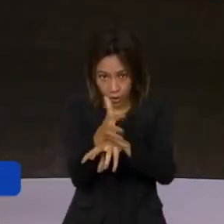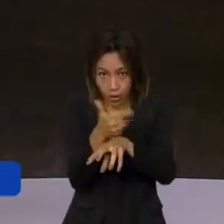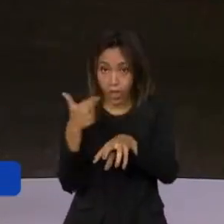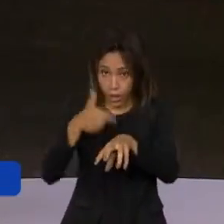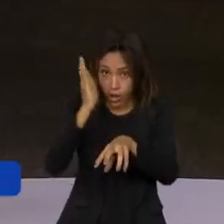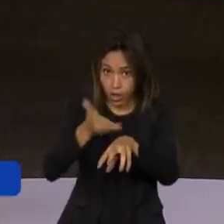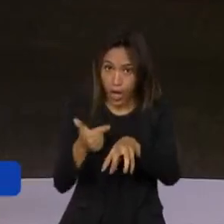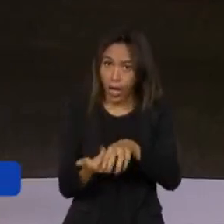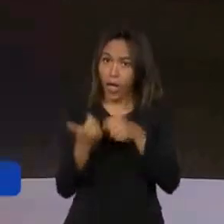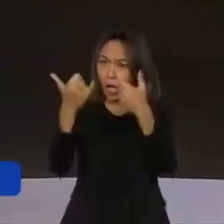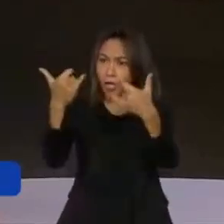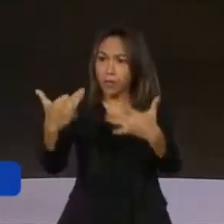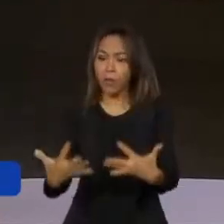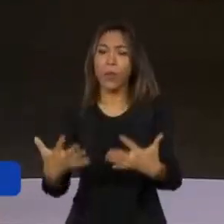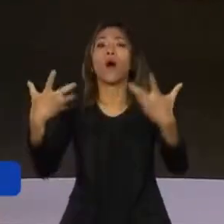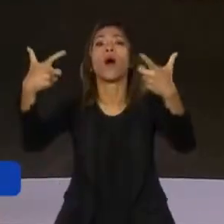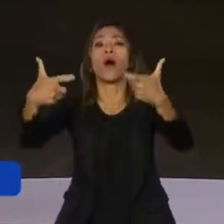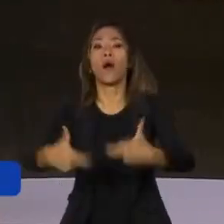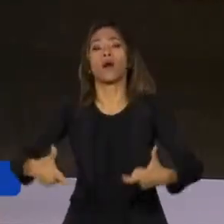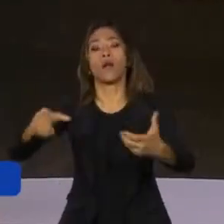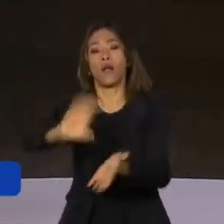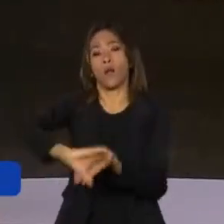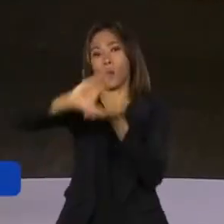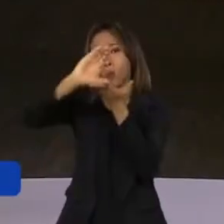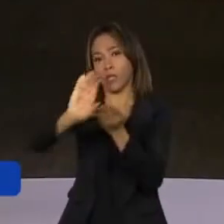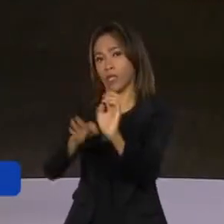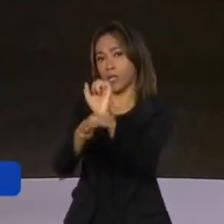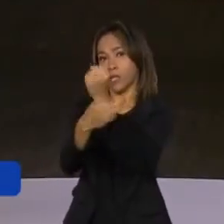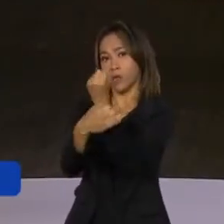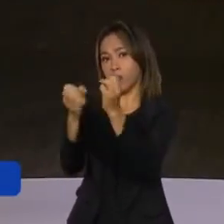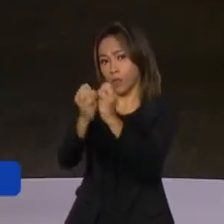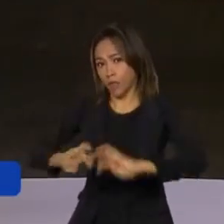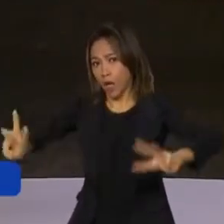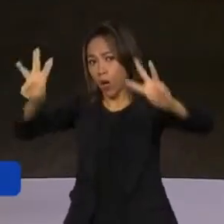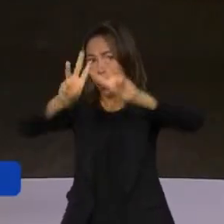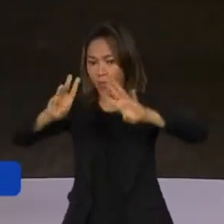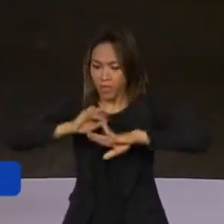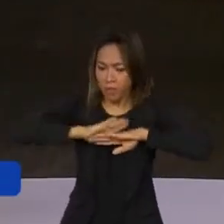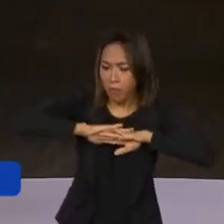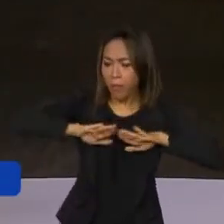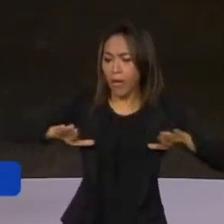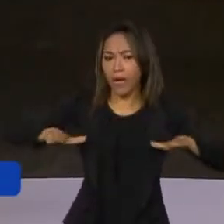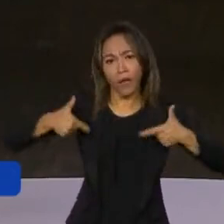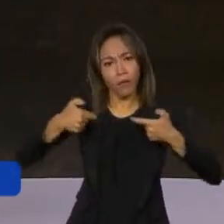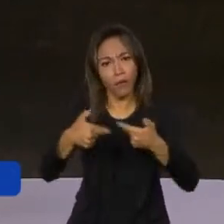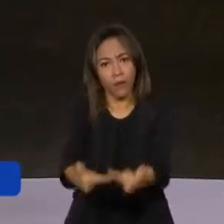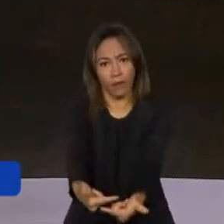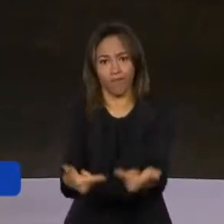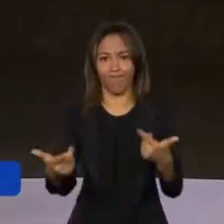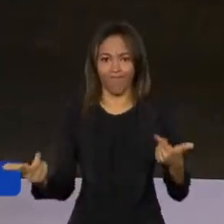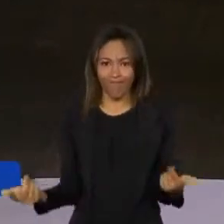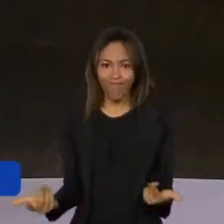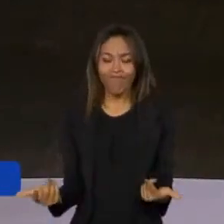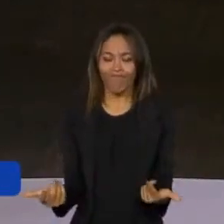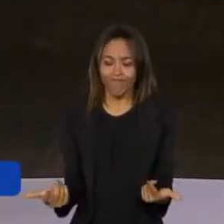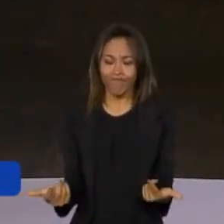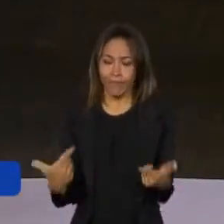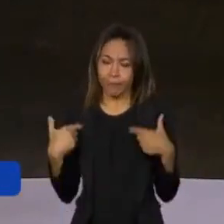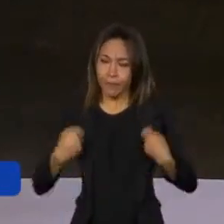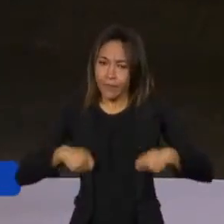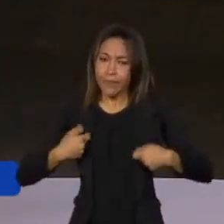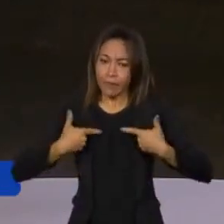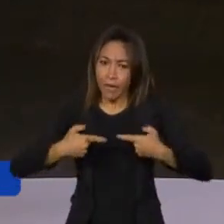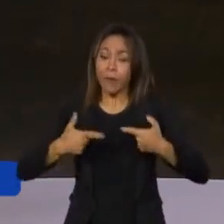conselho de segurança da da ONU nós precisamos imediatamente no cessar fogo nós precisamos parar com isso precisamos isso isso aí precisa parar